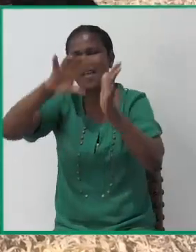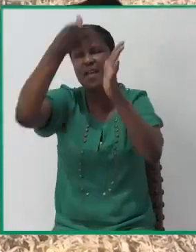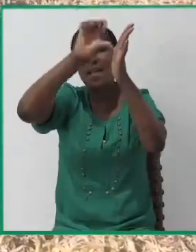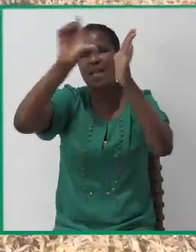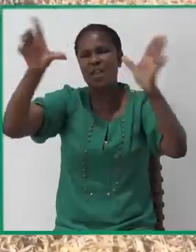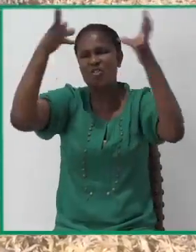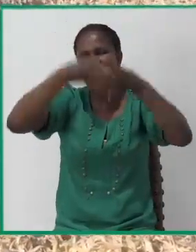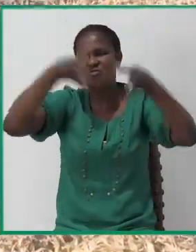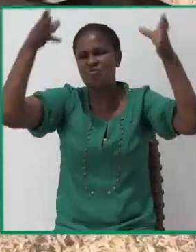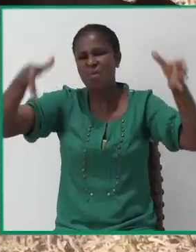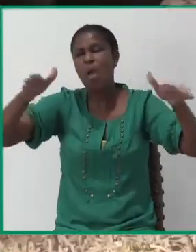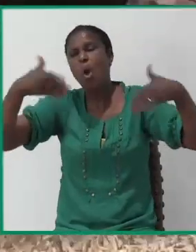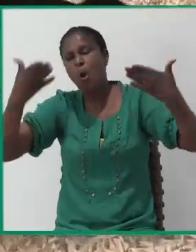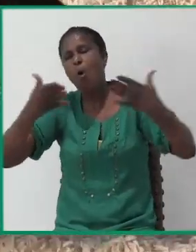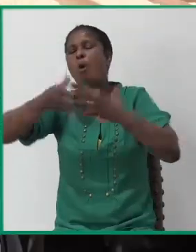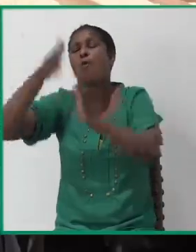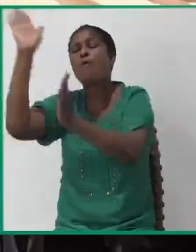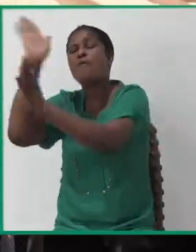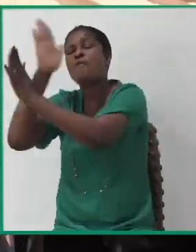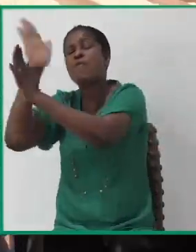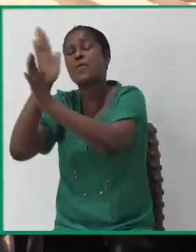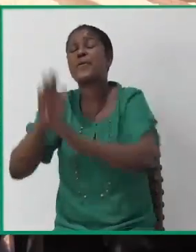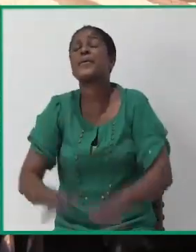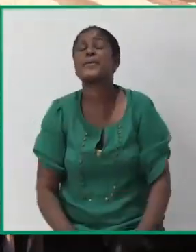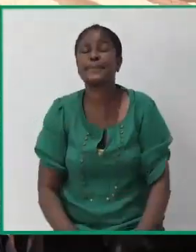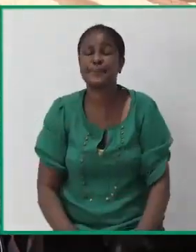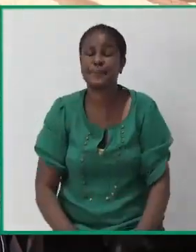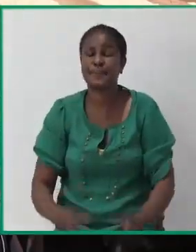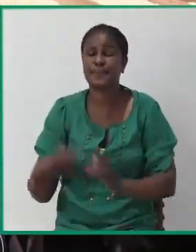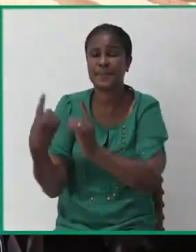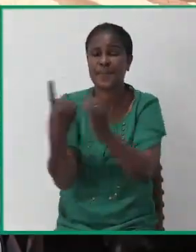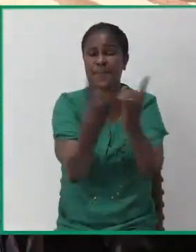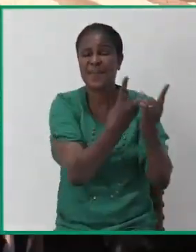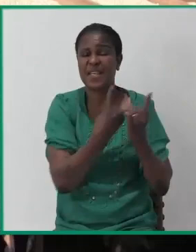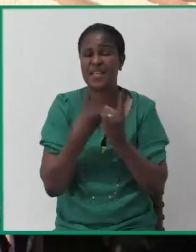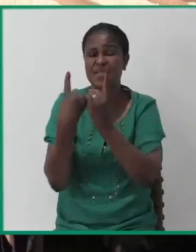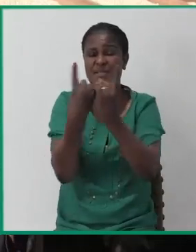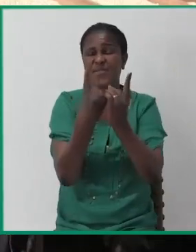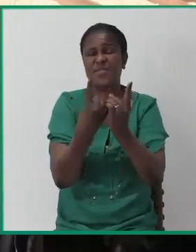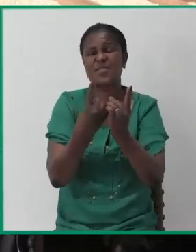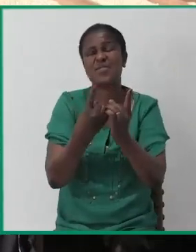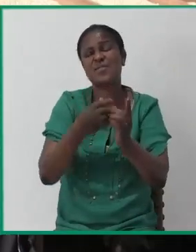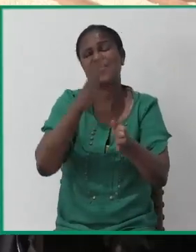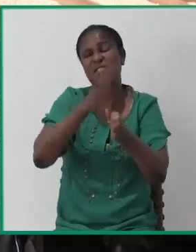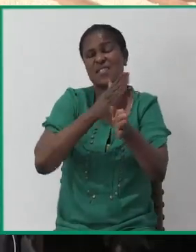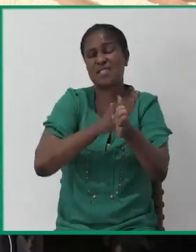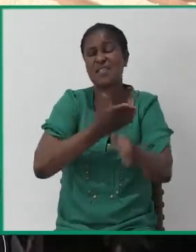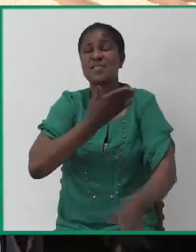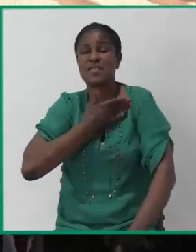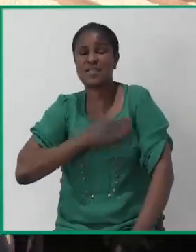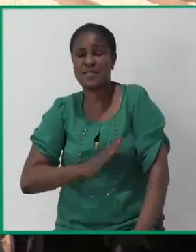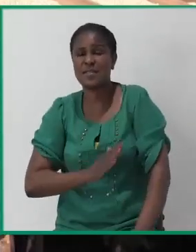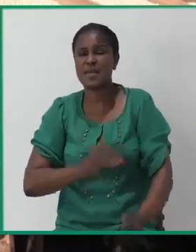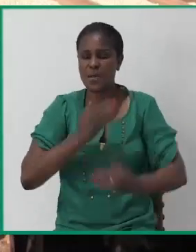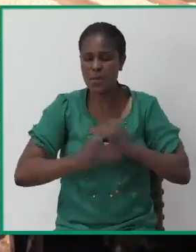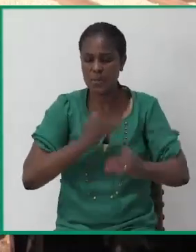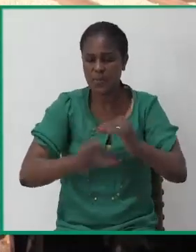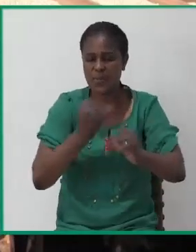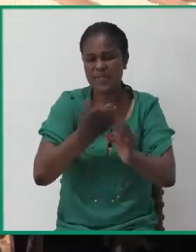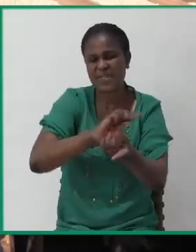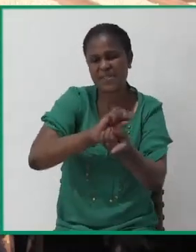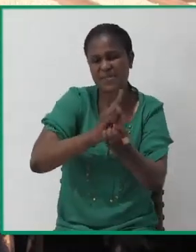ainda exportado. Em relação às condições, às pré-condições exigidas, que é o processo